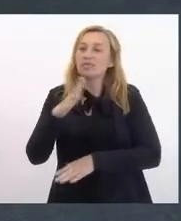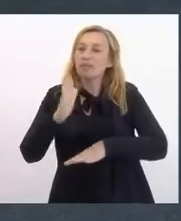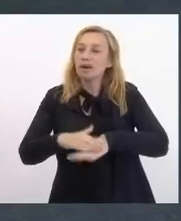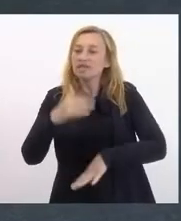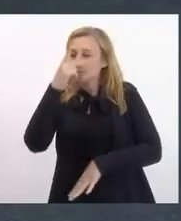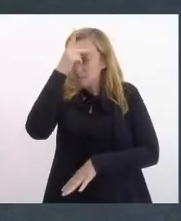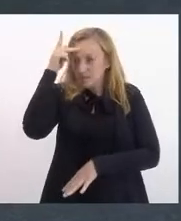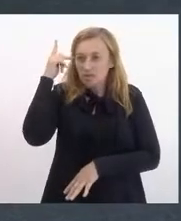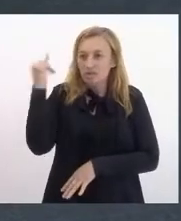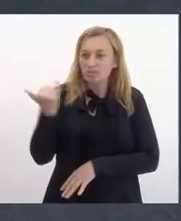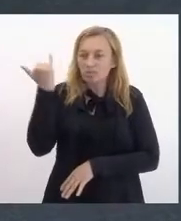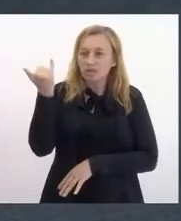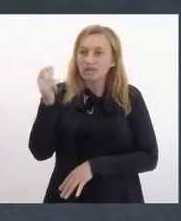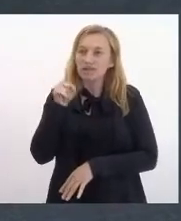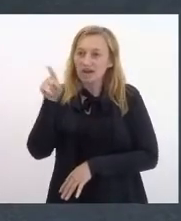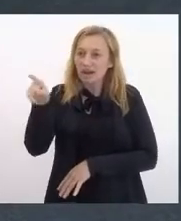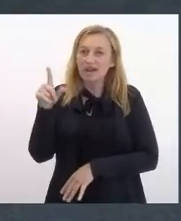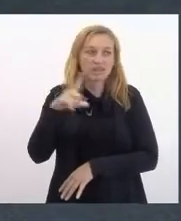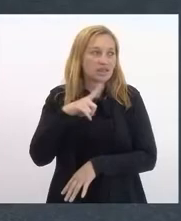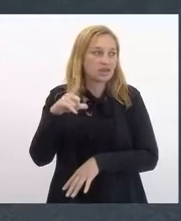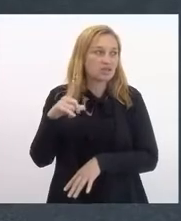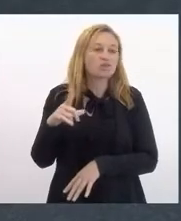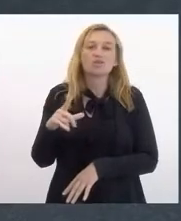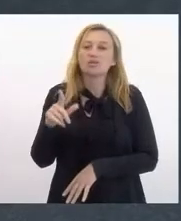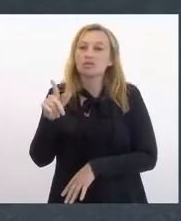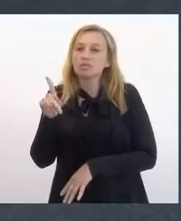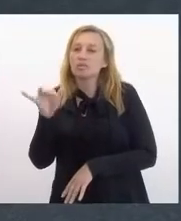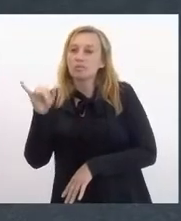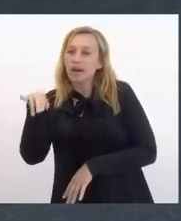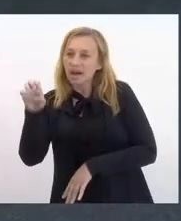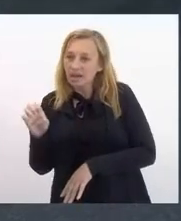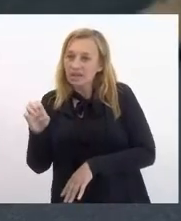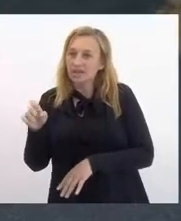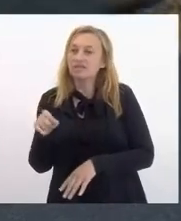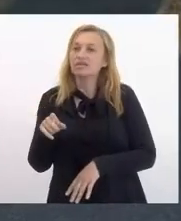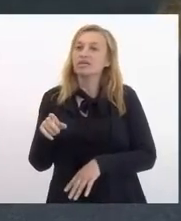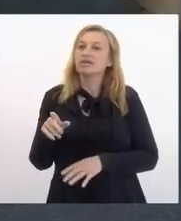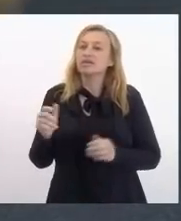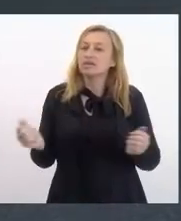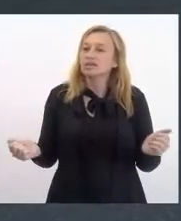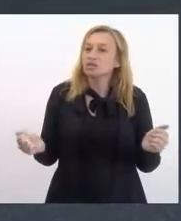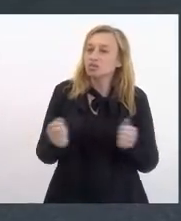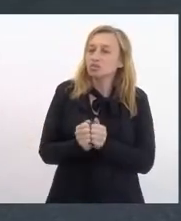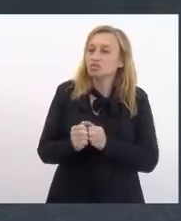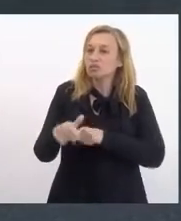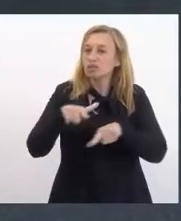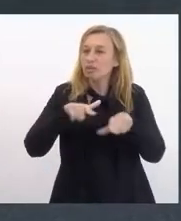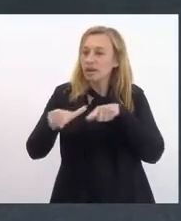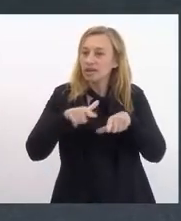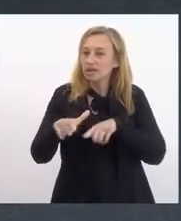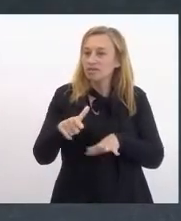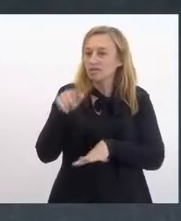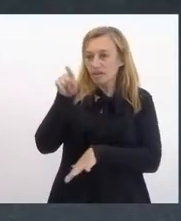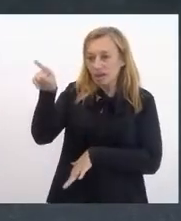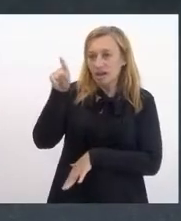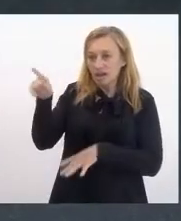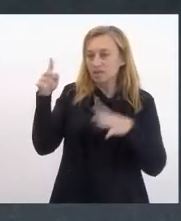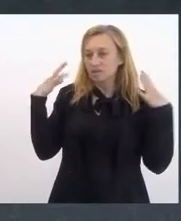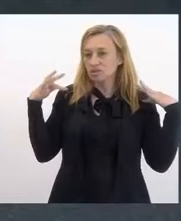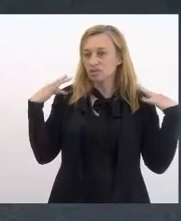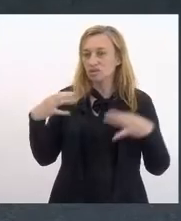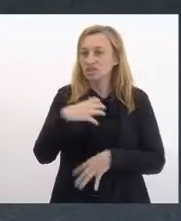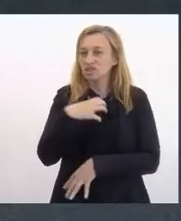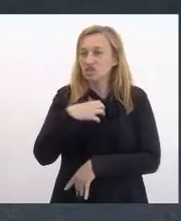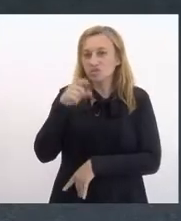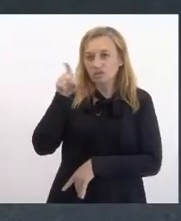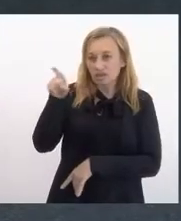tem um parque para isso. Eu estou trabalhando muito junto a eles para que a gente impulsione o turismo lá nesse sentido, porque